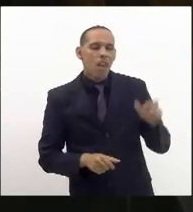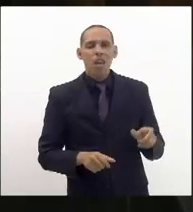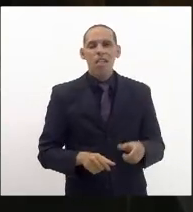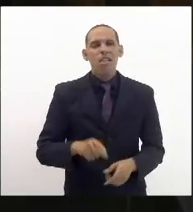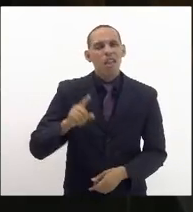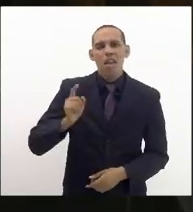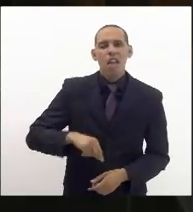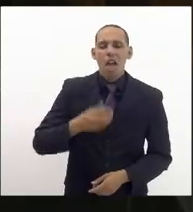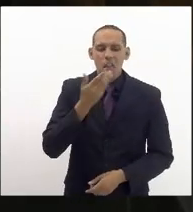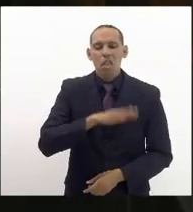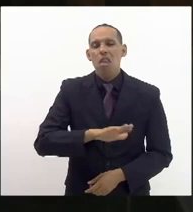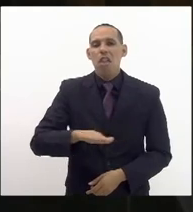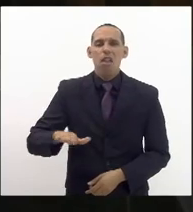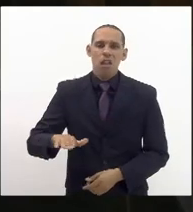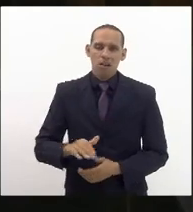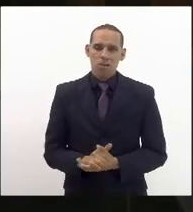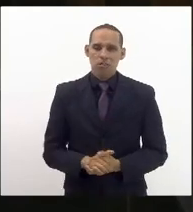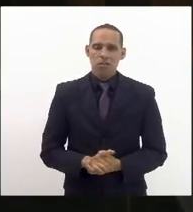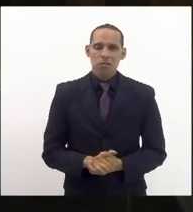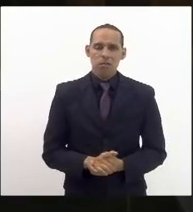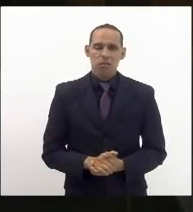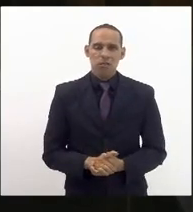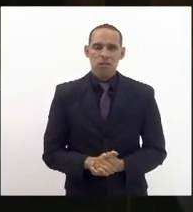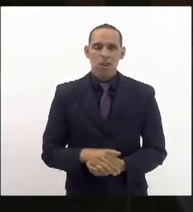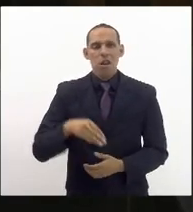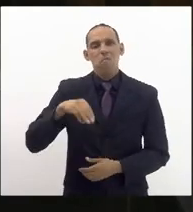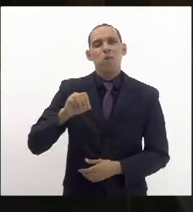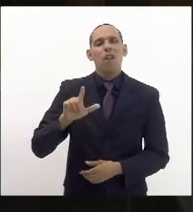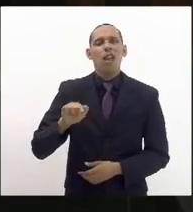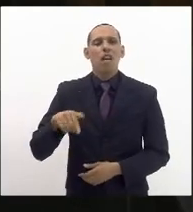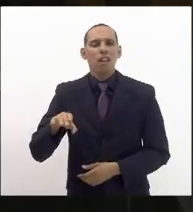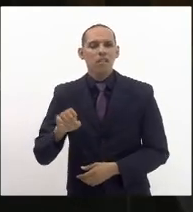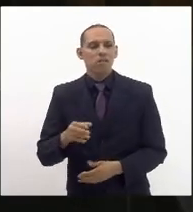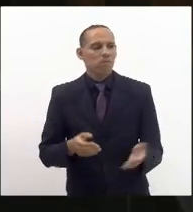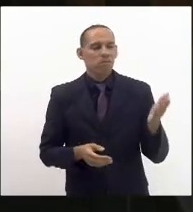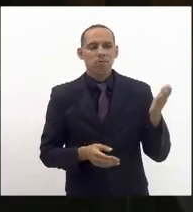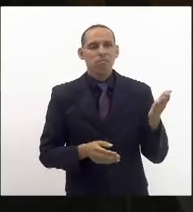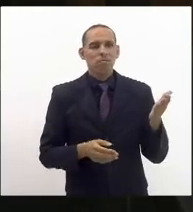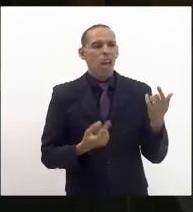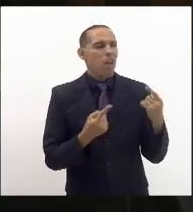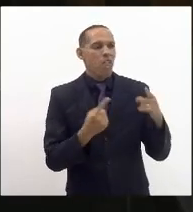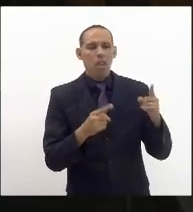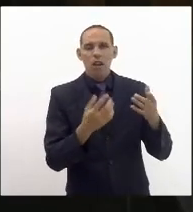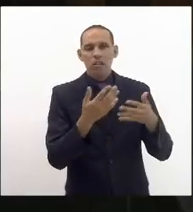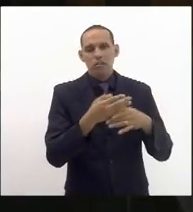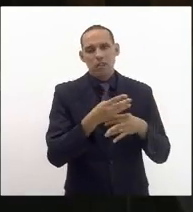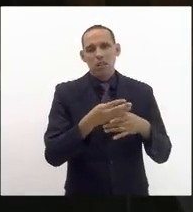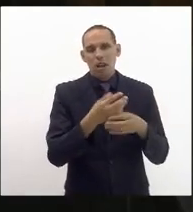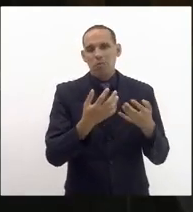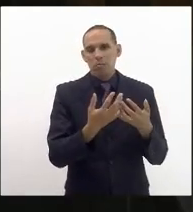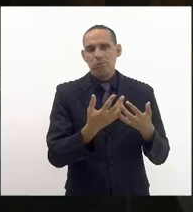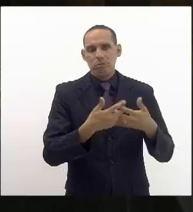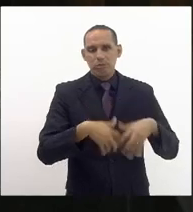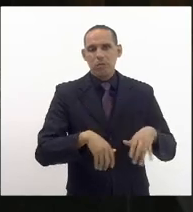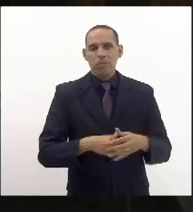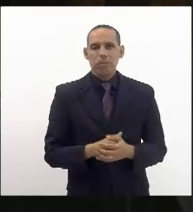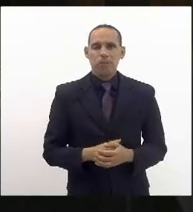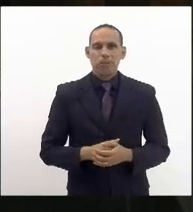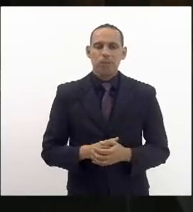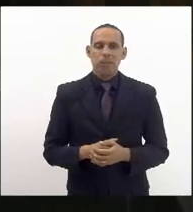prefeito. É um moleque o que ele está fazendo com a cidade de Petrópolis. É um moleque o que ele está fazendo com a cidade de Petrópolis.